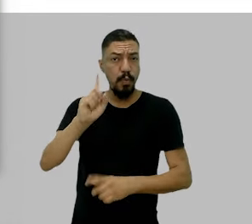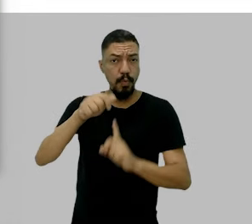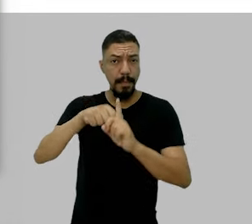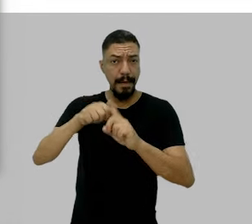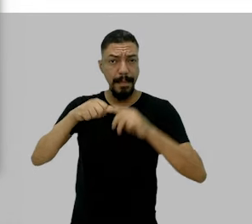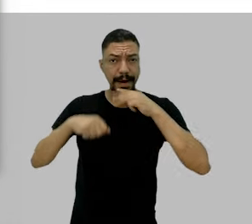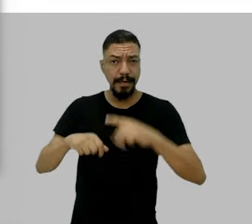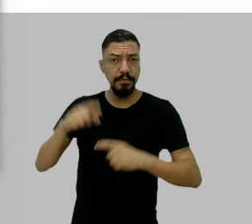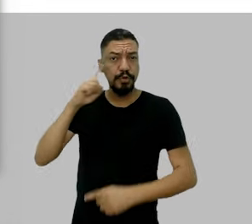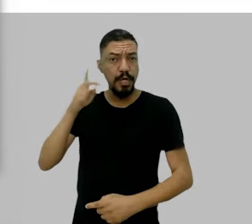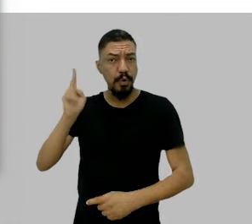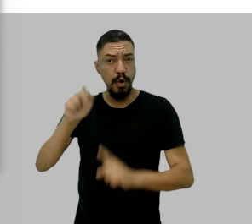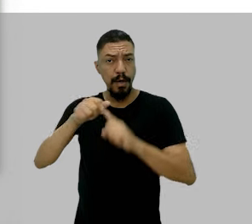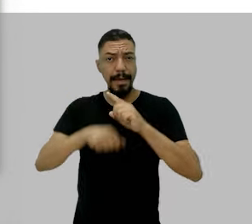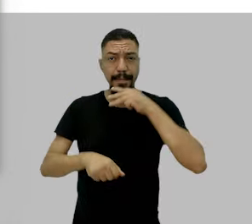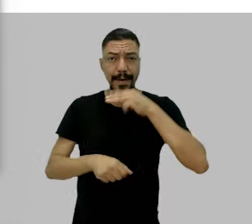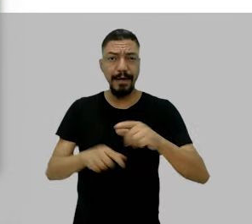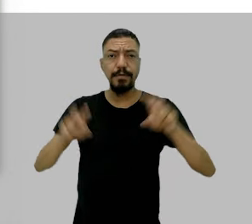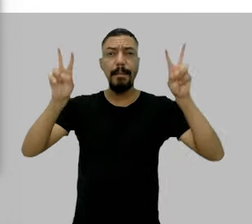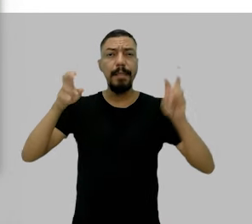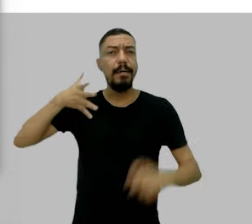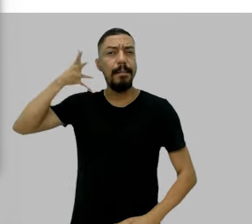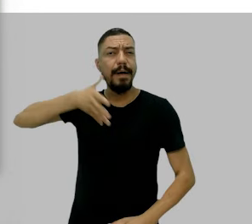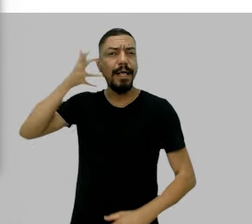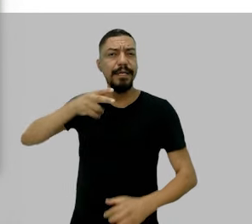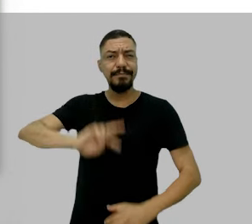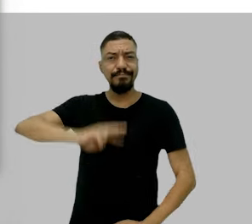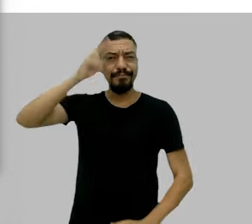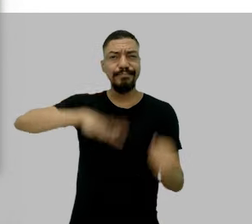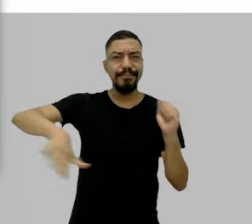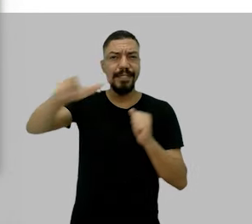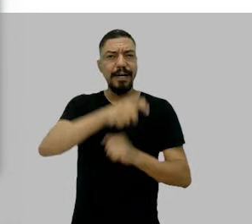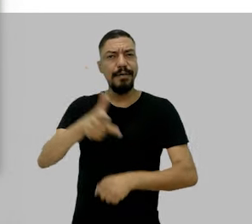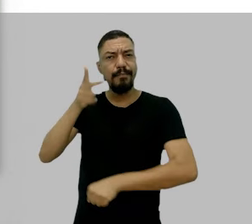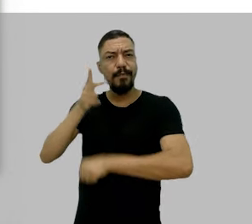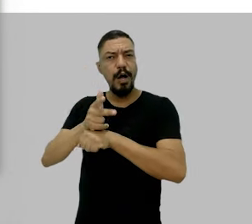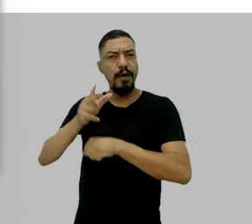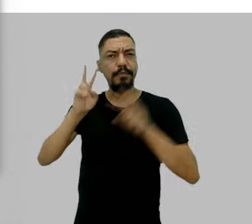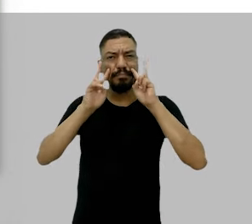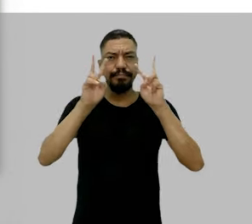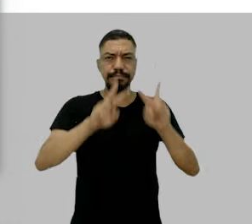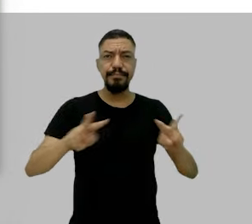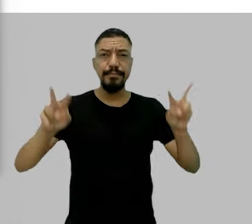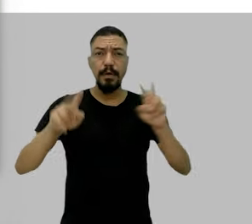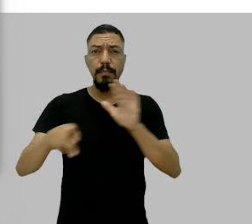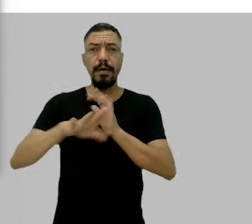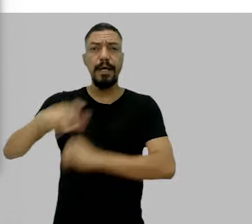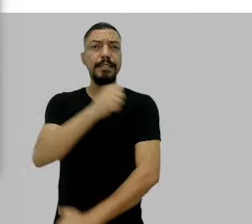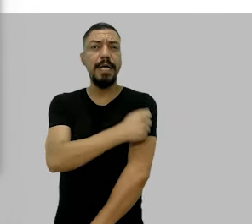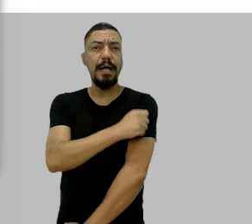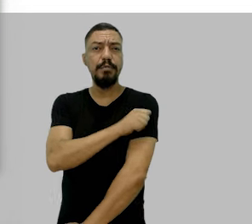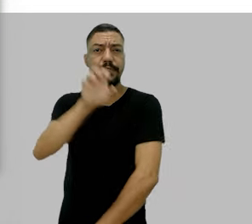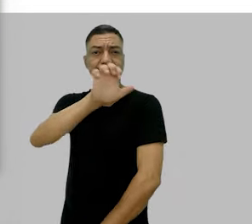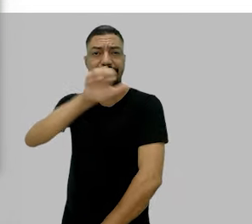a palestra foi sobre carreira em audiovisual para alunos do ensino médio e a gente fez uma amostra. E ali